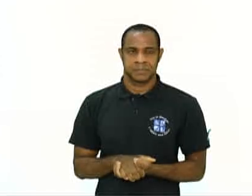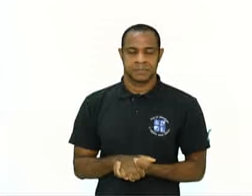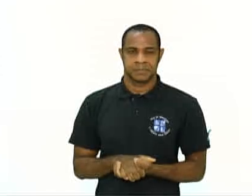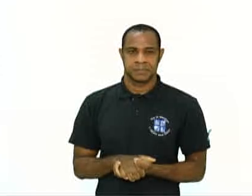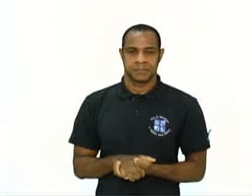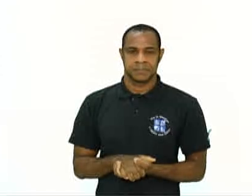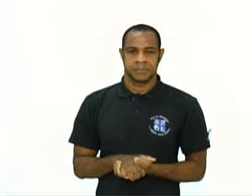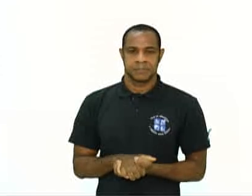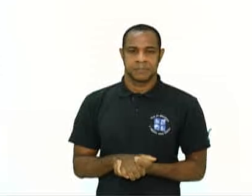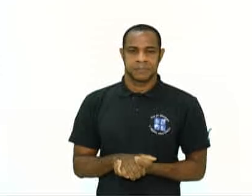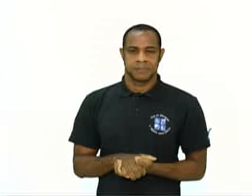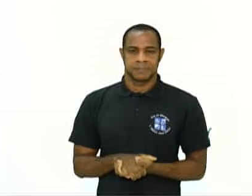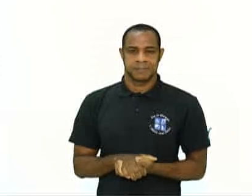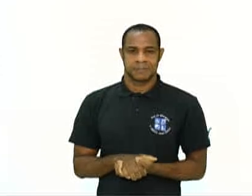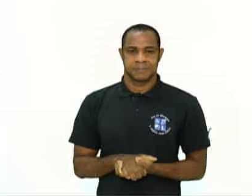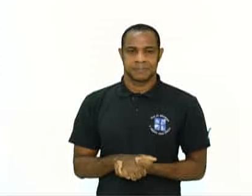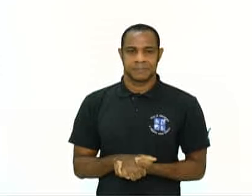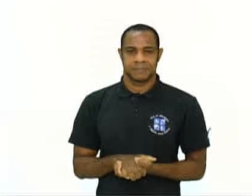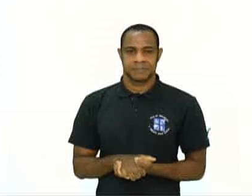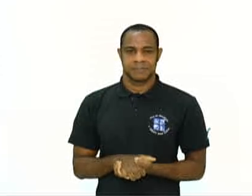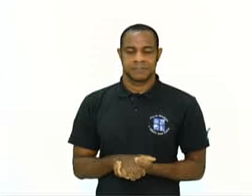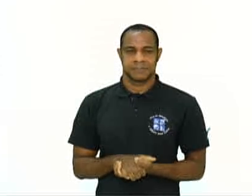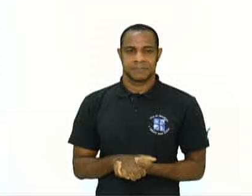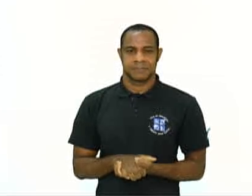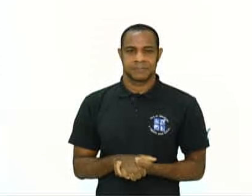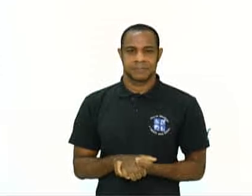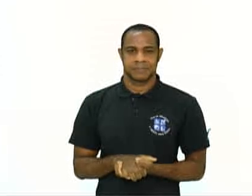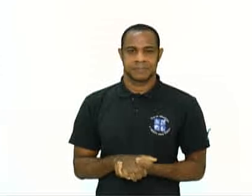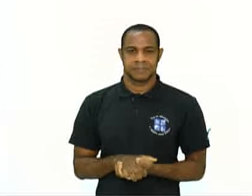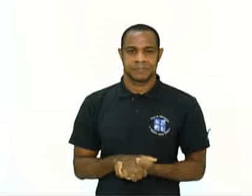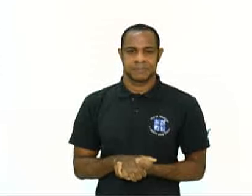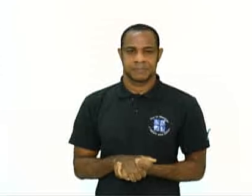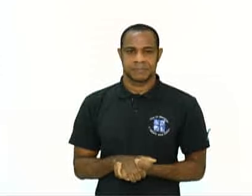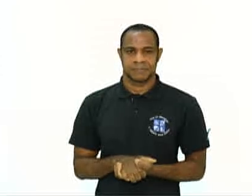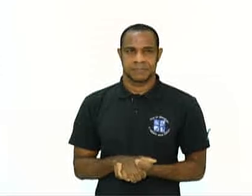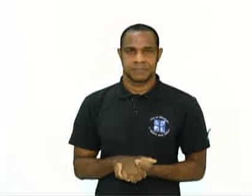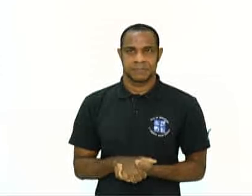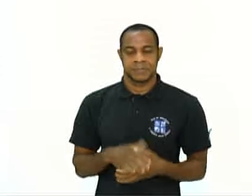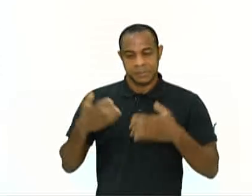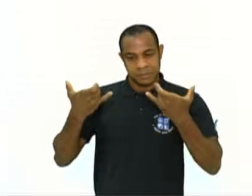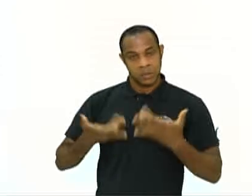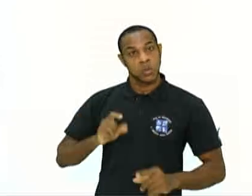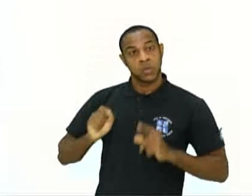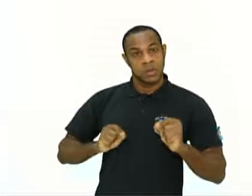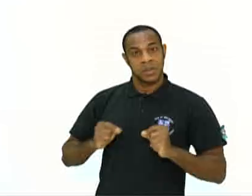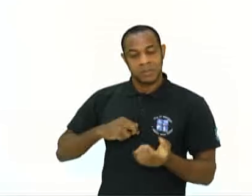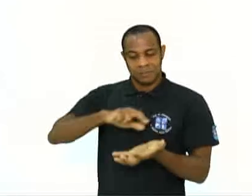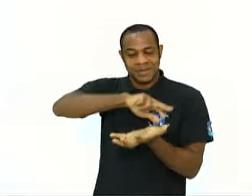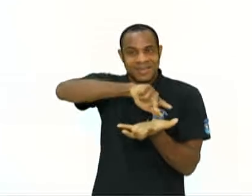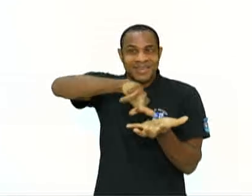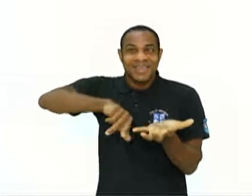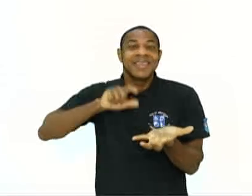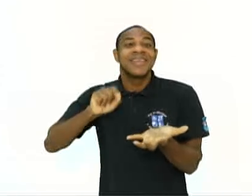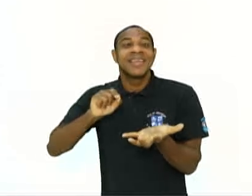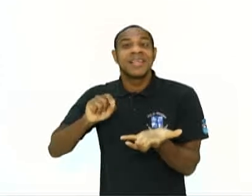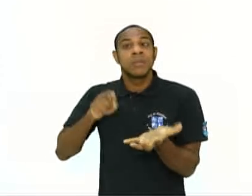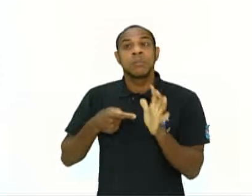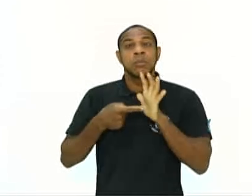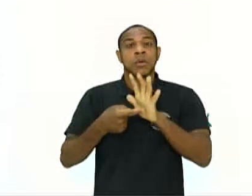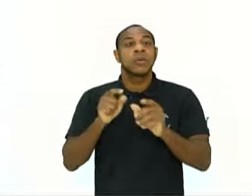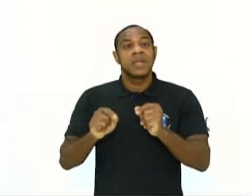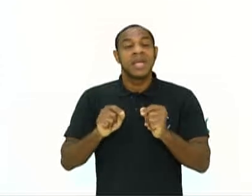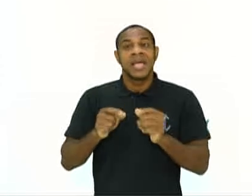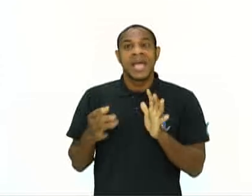language, values, beliefs, and world views. Então, ele está dizendo ali que a diversidade cultural se refere